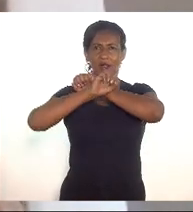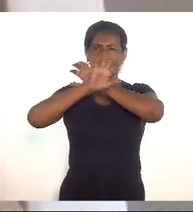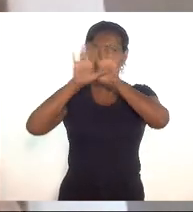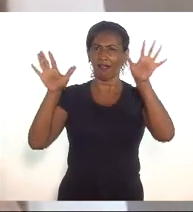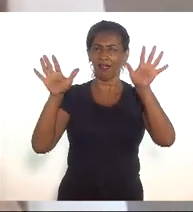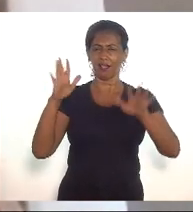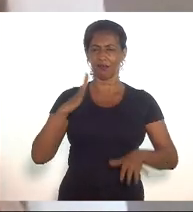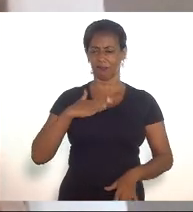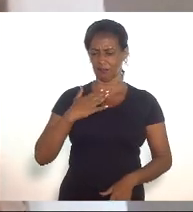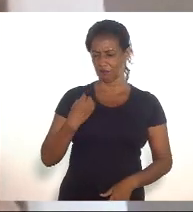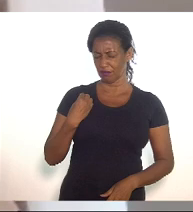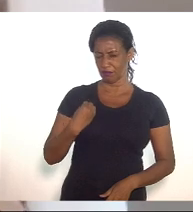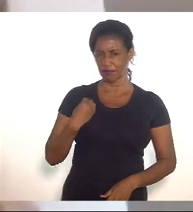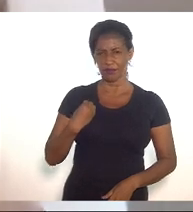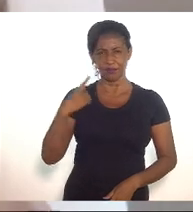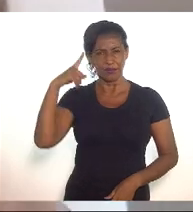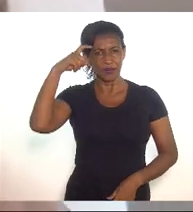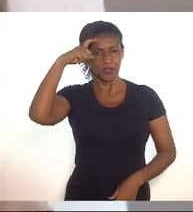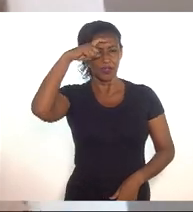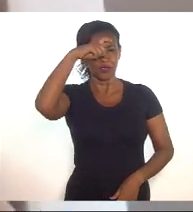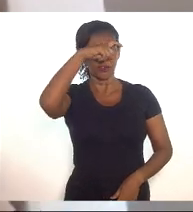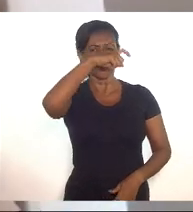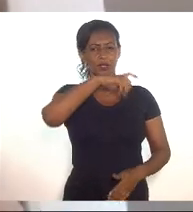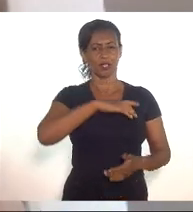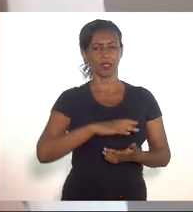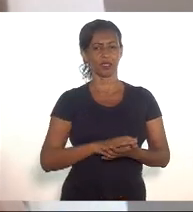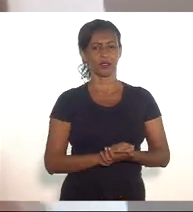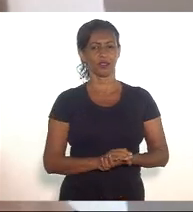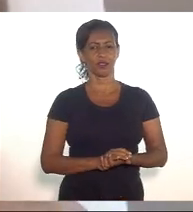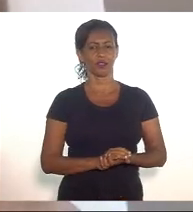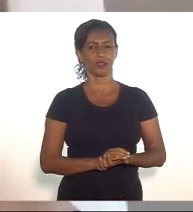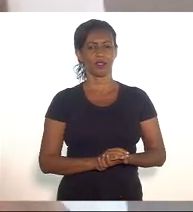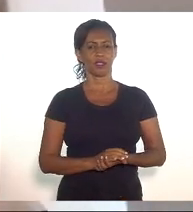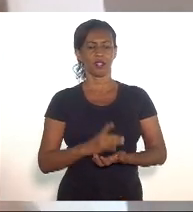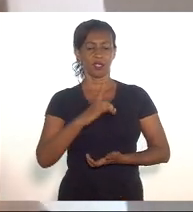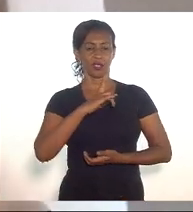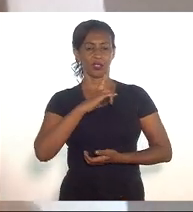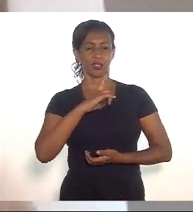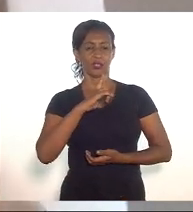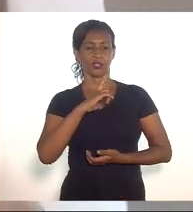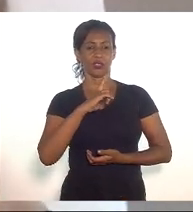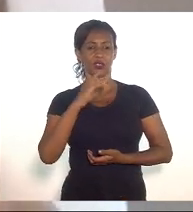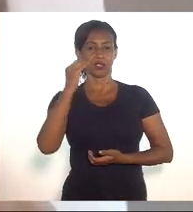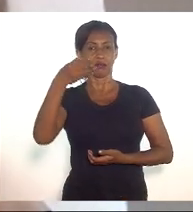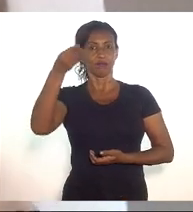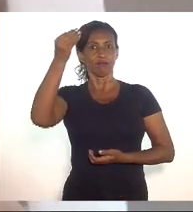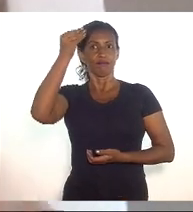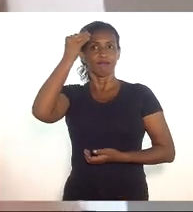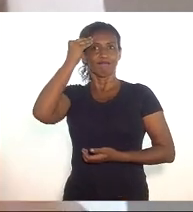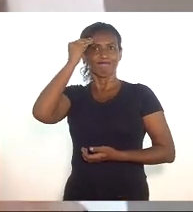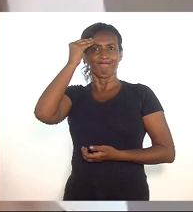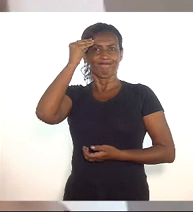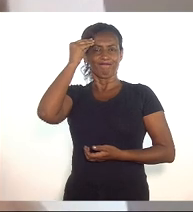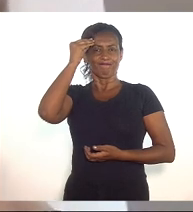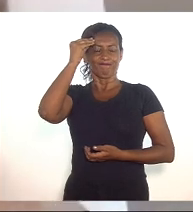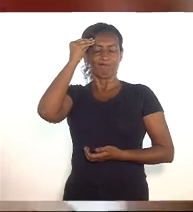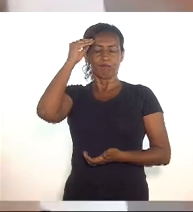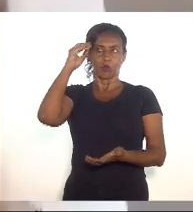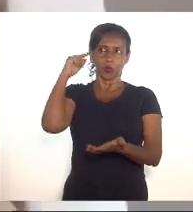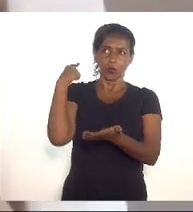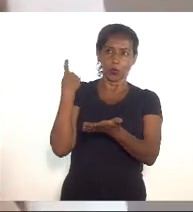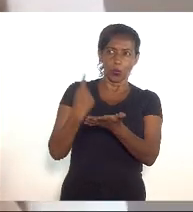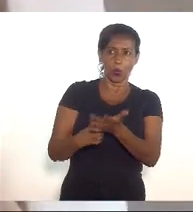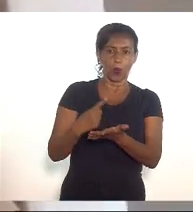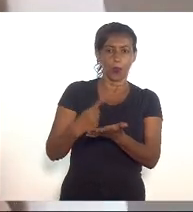mim a dificuldade que havia do entendimento e do comprometimento de